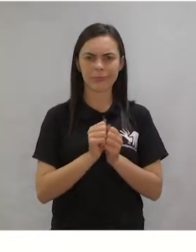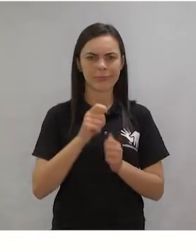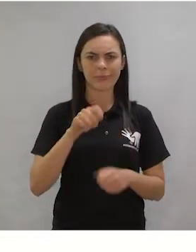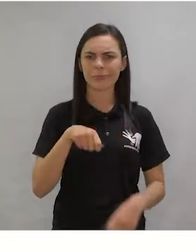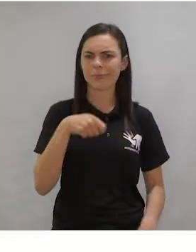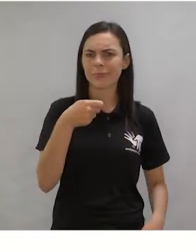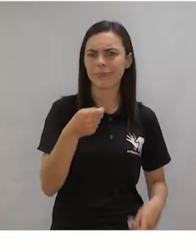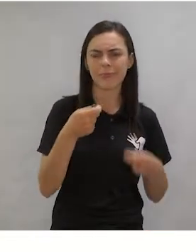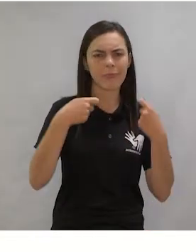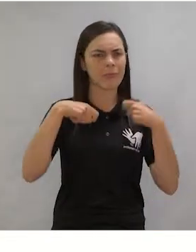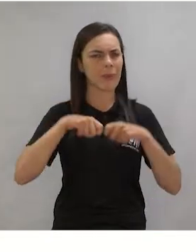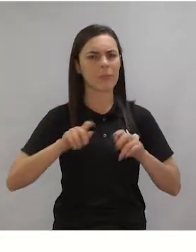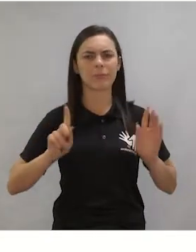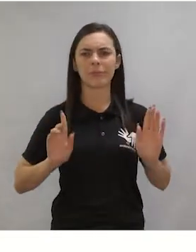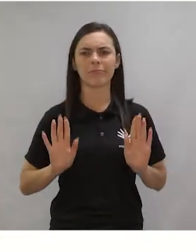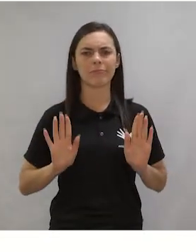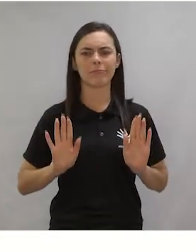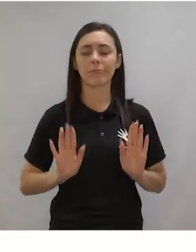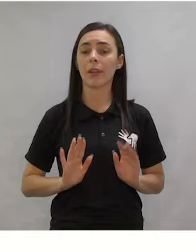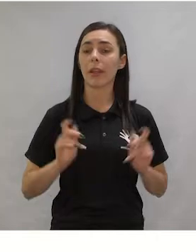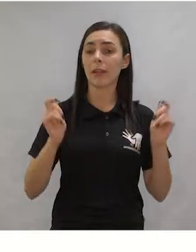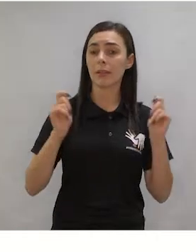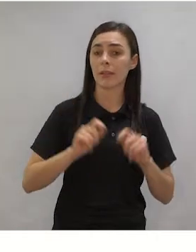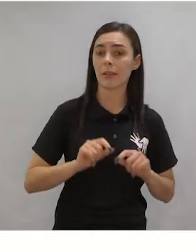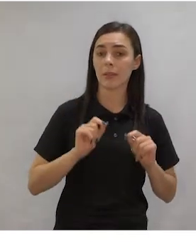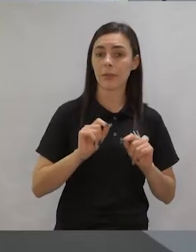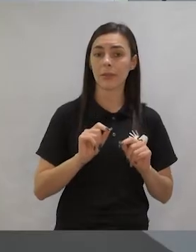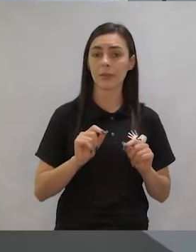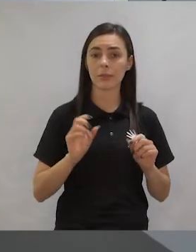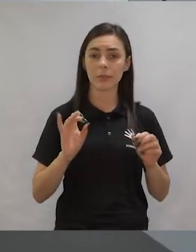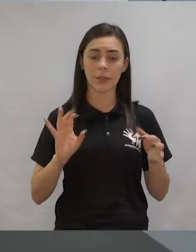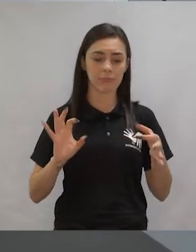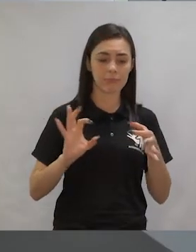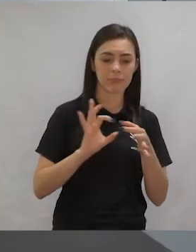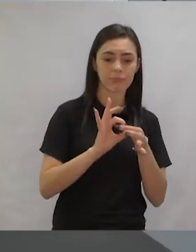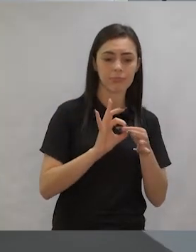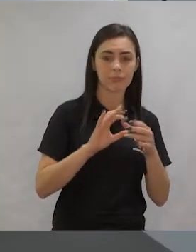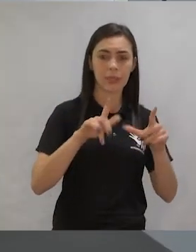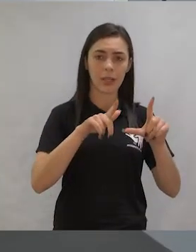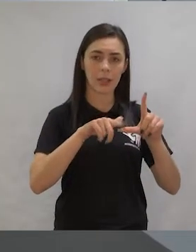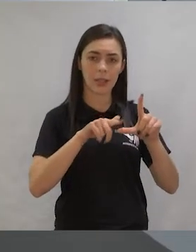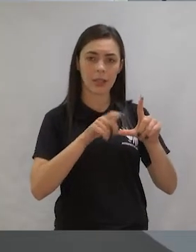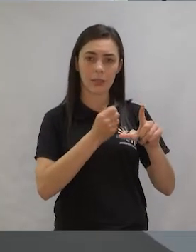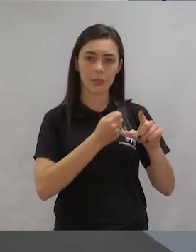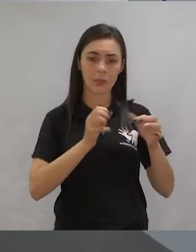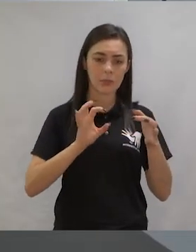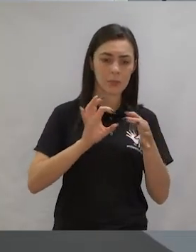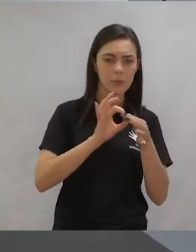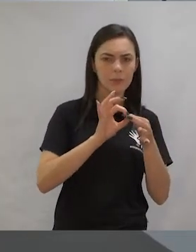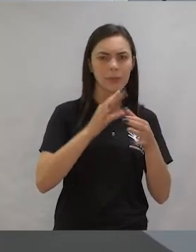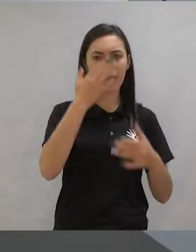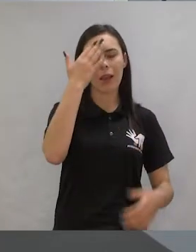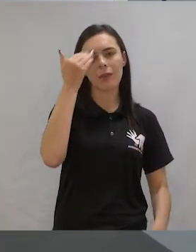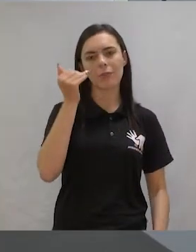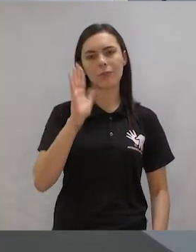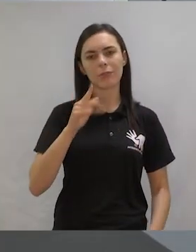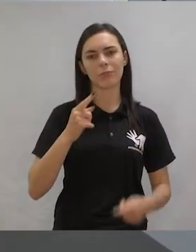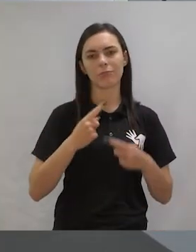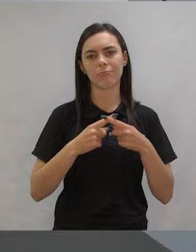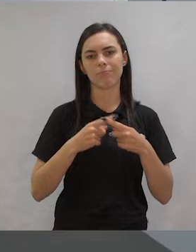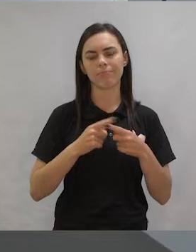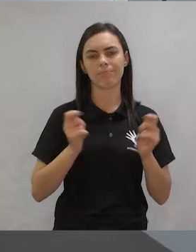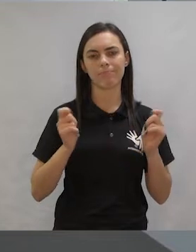o sinal aparecendo. Eu posso substituir, eu posso juntar as letras ao número e não precisa, eu já sei que é